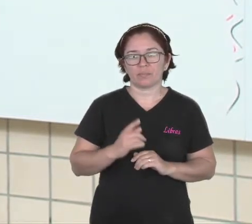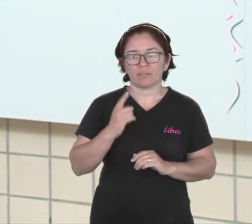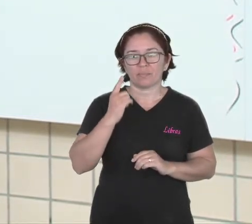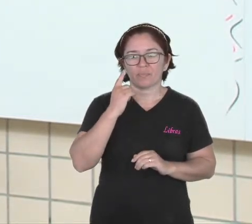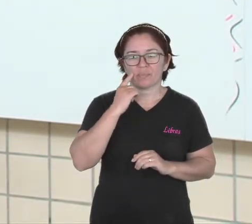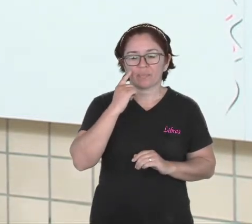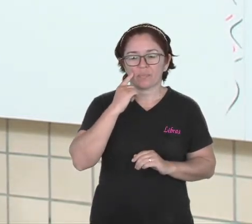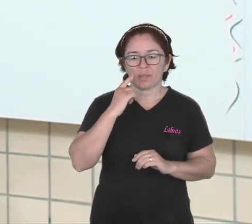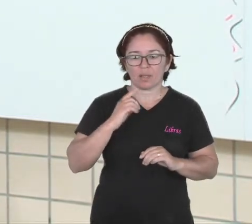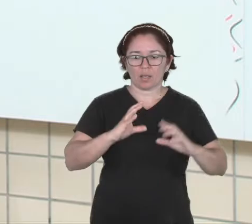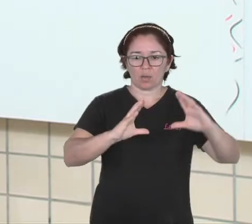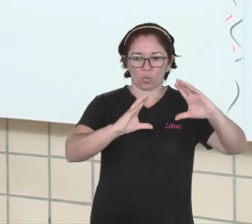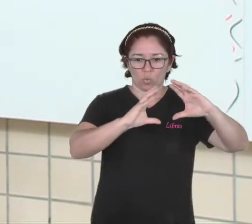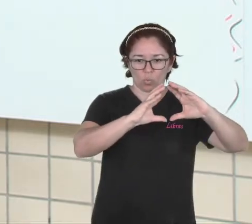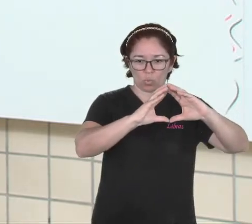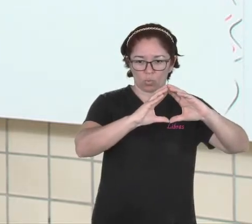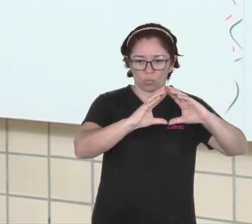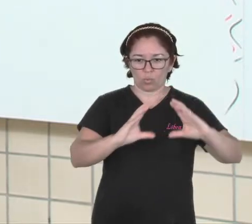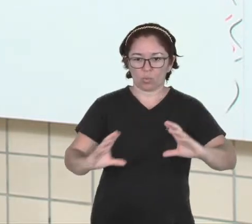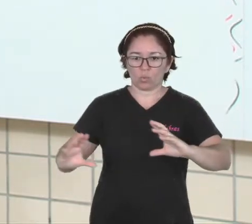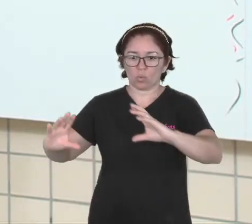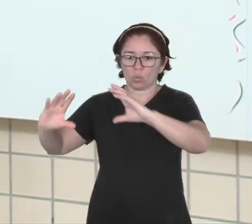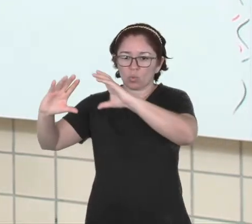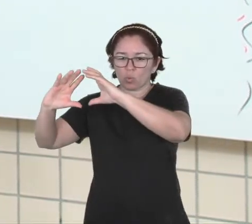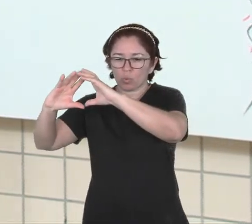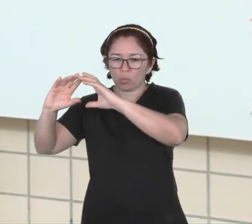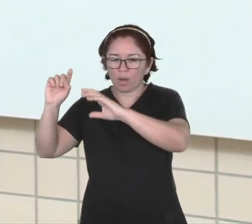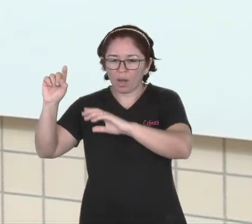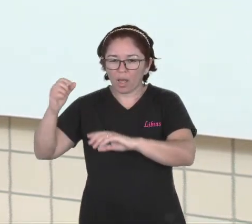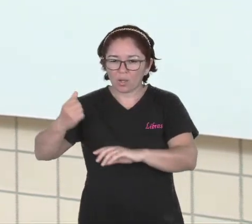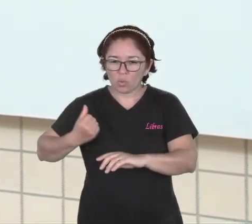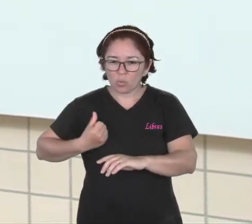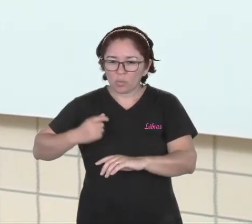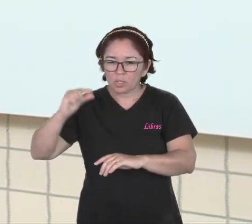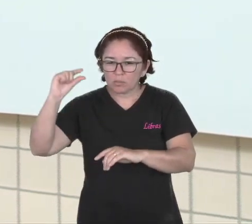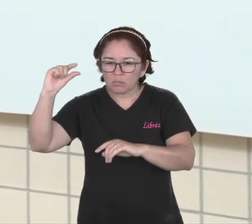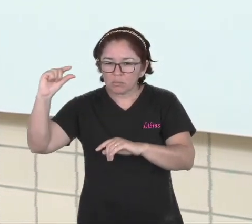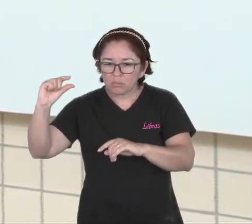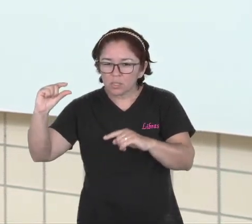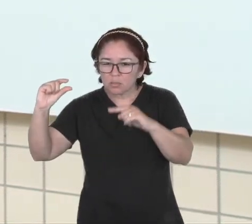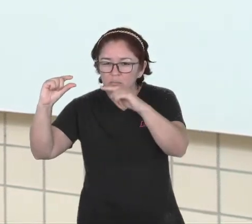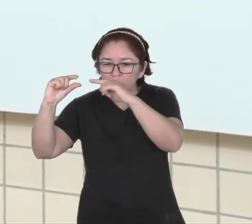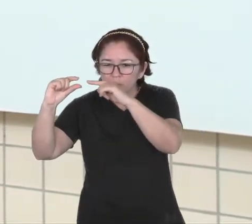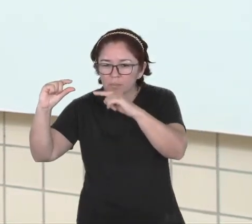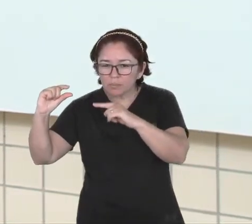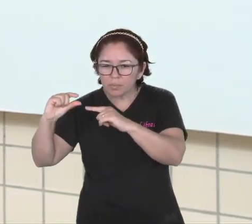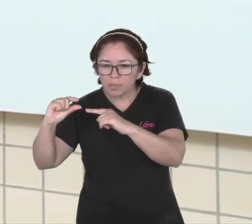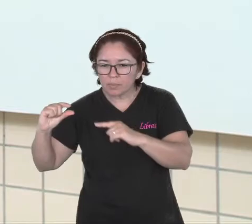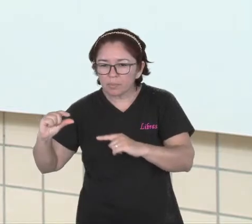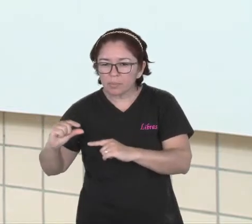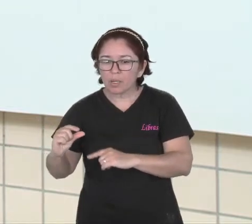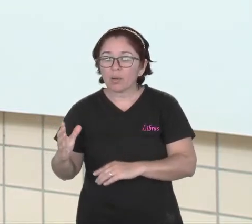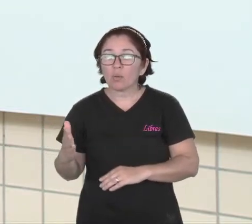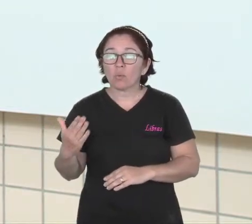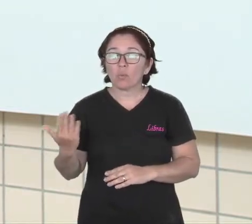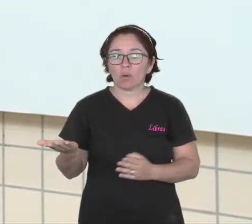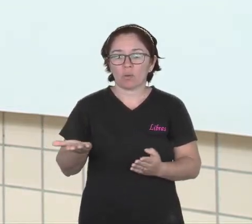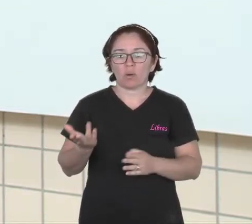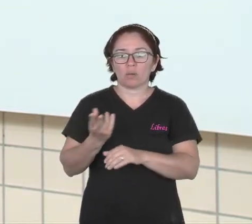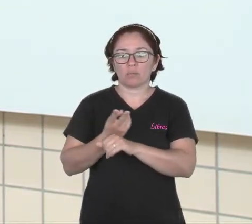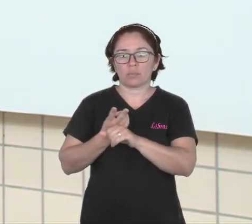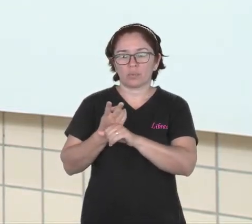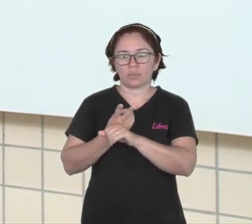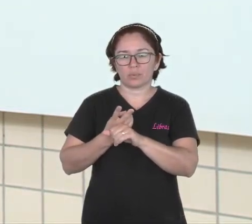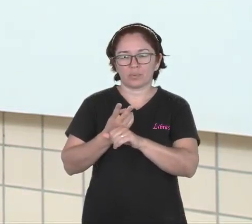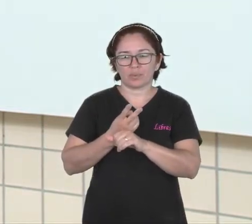contradomínio, ou seja, onde eu consegui achar as minhas respostas? Aqui no enunciado fica claro que ele pede a associação